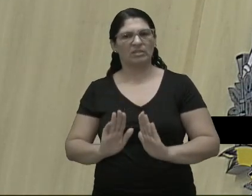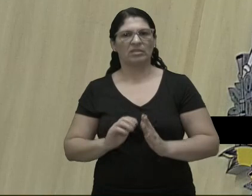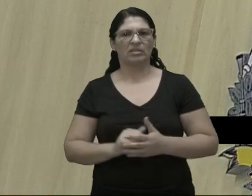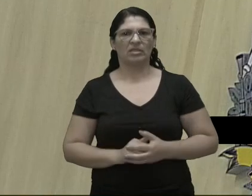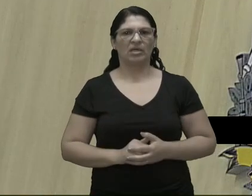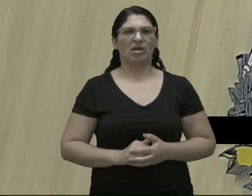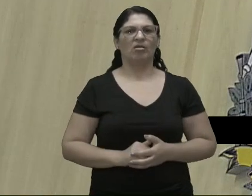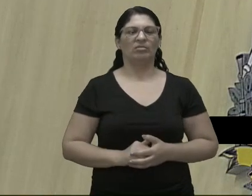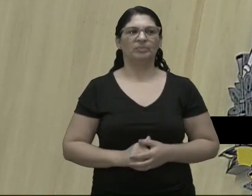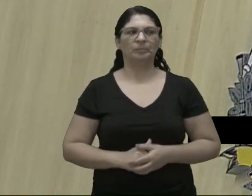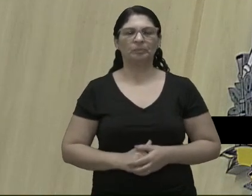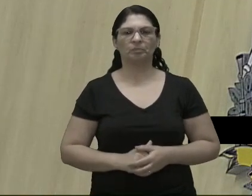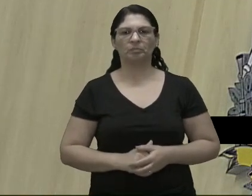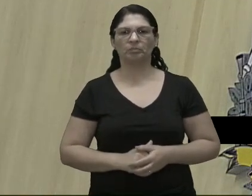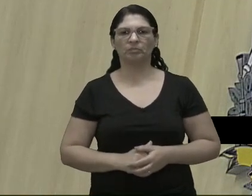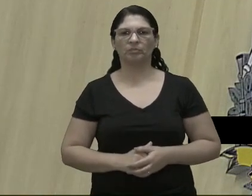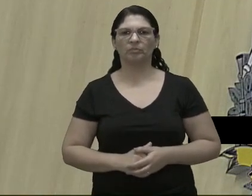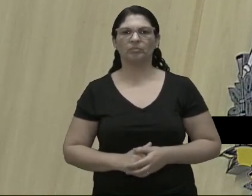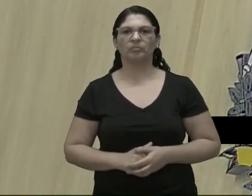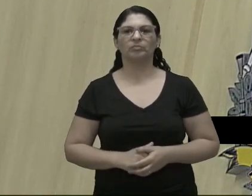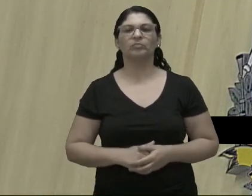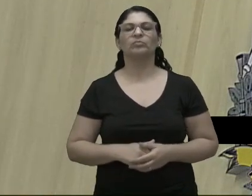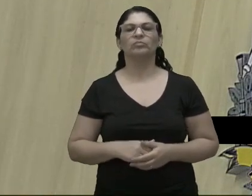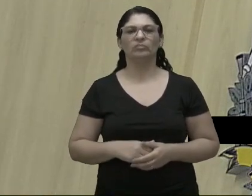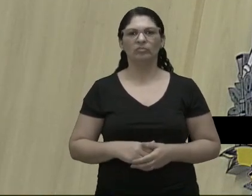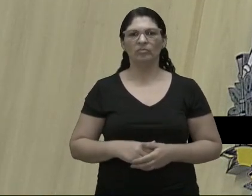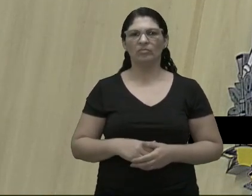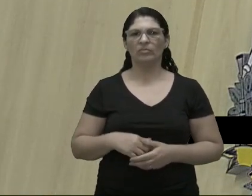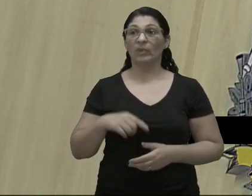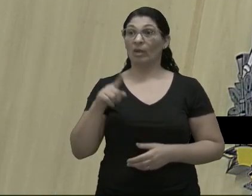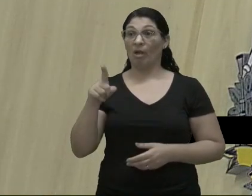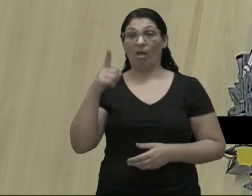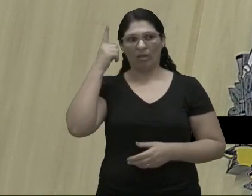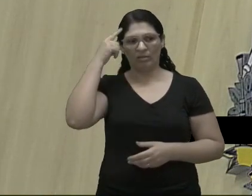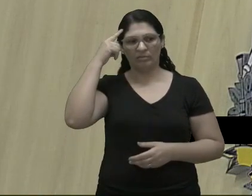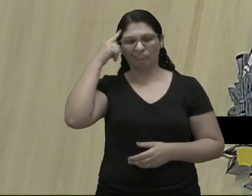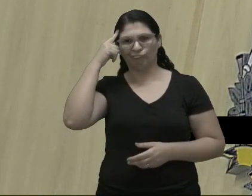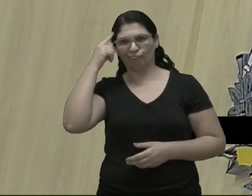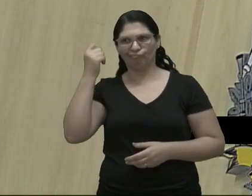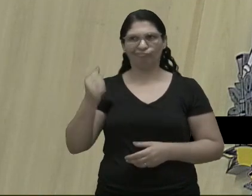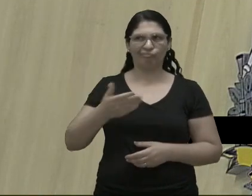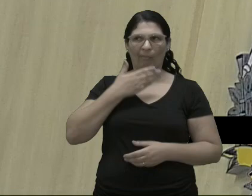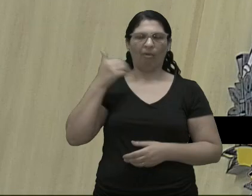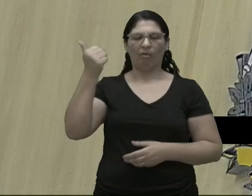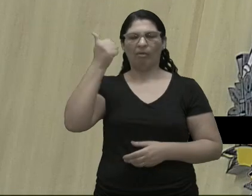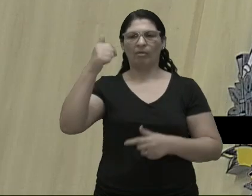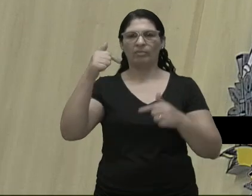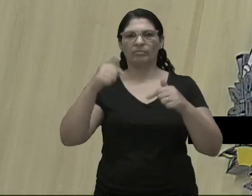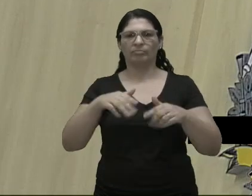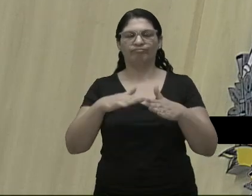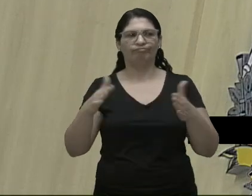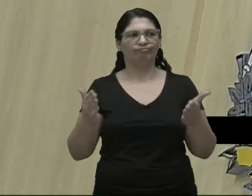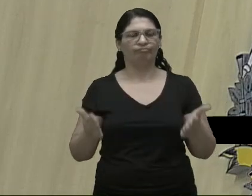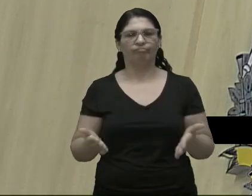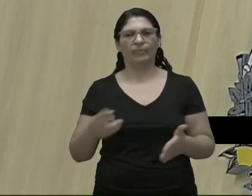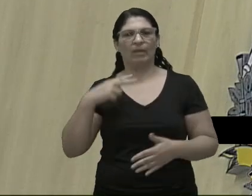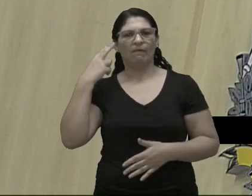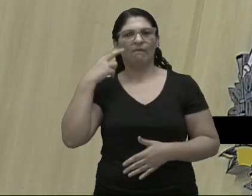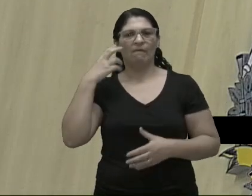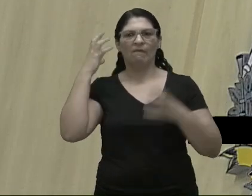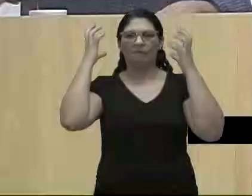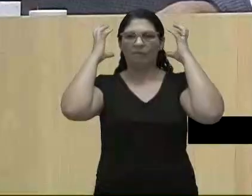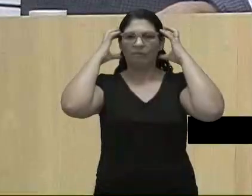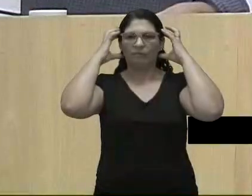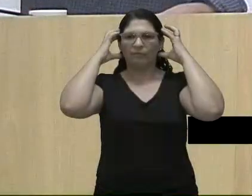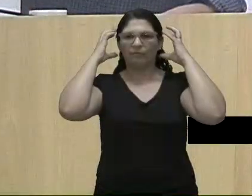ordem, presidente. O senhor tá achando que é o dono da. Pela ordem, presidente. O senhor tá achando que é a estrela maior dessa CPI. Ô, vereador Bob, eu não estou entendendo. Pela qual ordem, que é presidente, vereadora Vivi. Pois não.